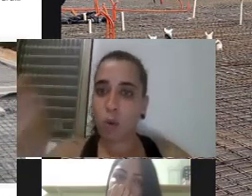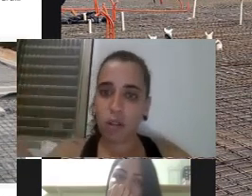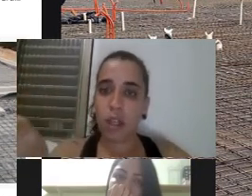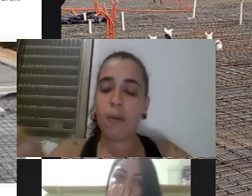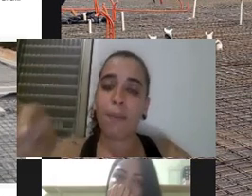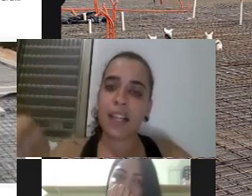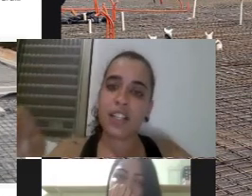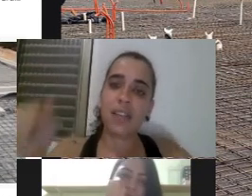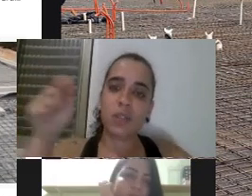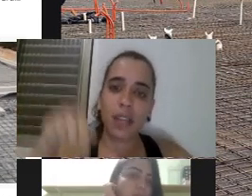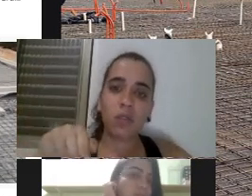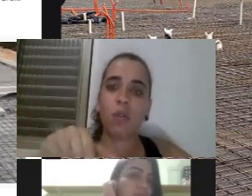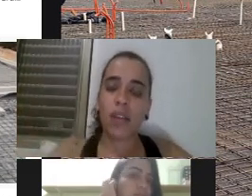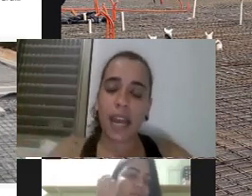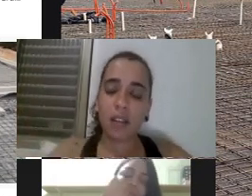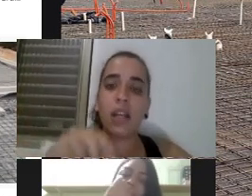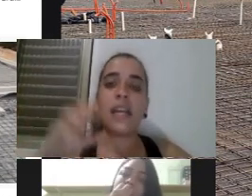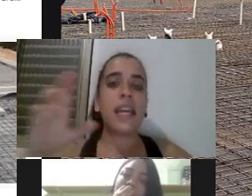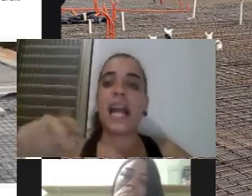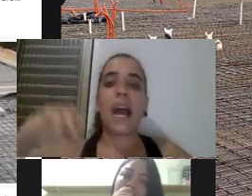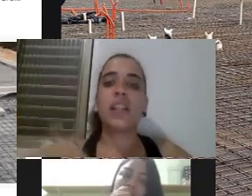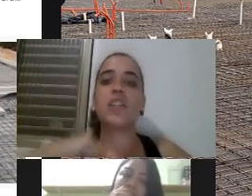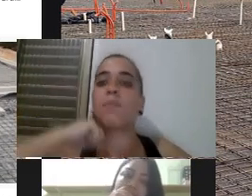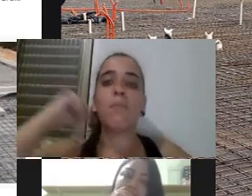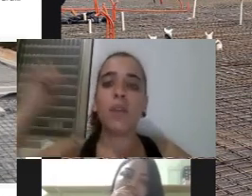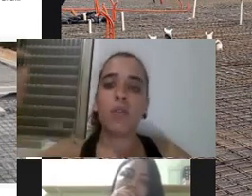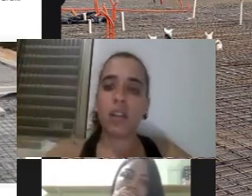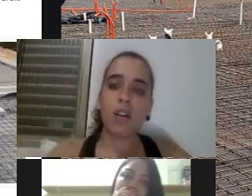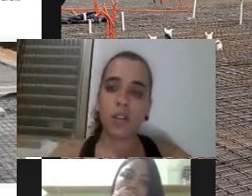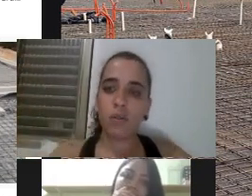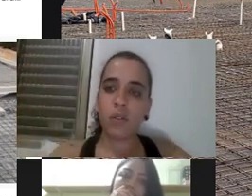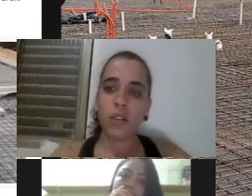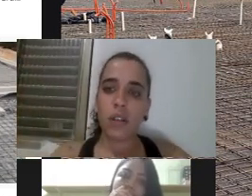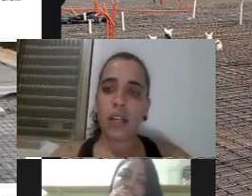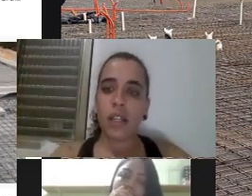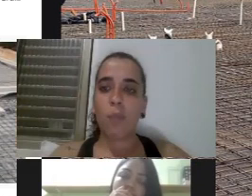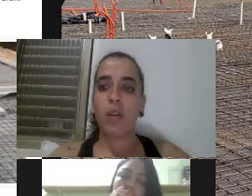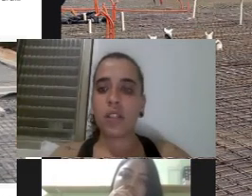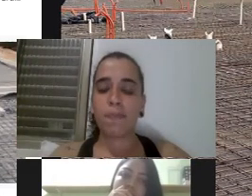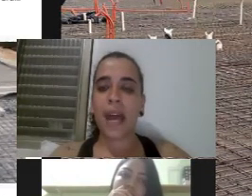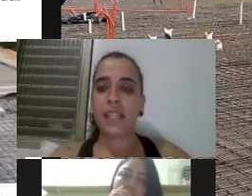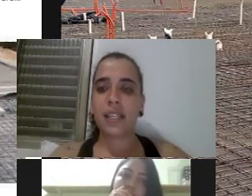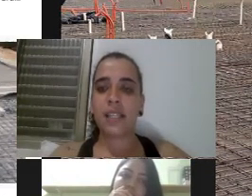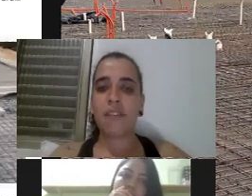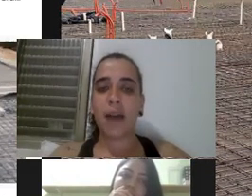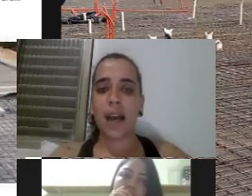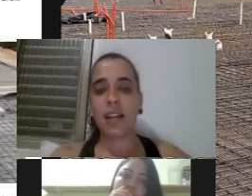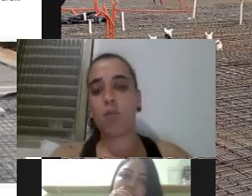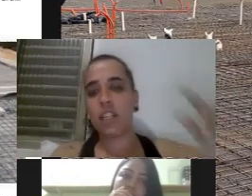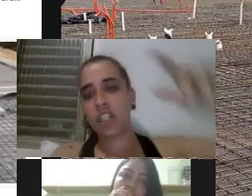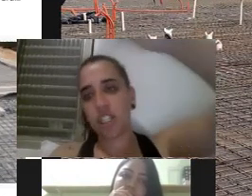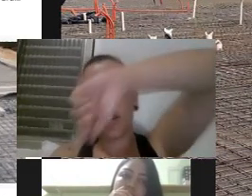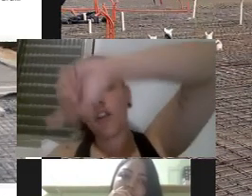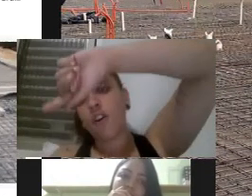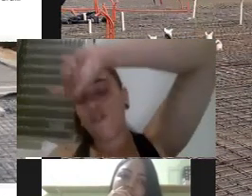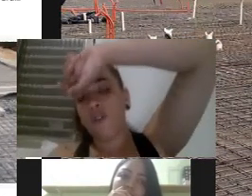armado, que é quando tem uma malha de aço dentro do concreto, ele aguenta tipo 1000 quilonewtons. Então, para isso que serve a malha.